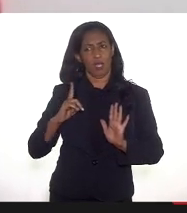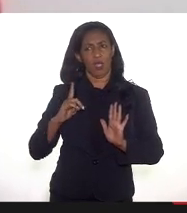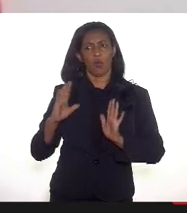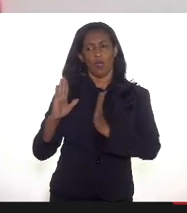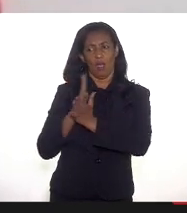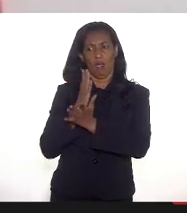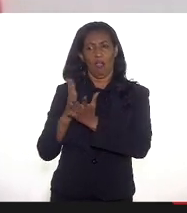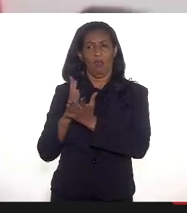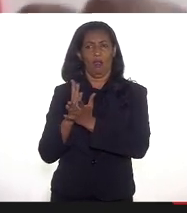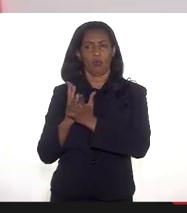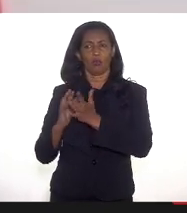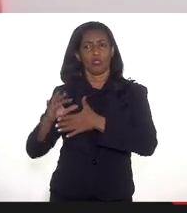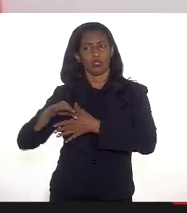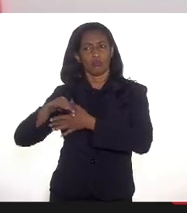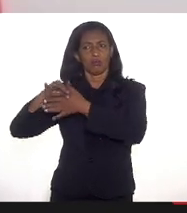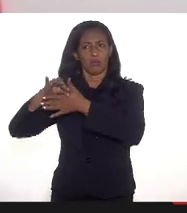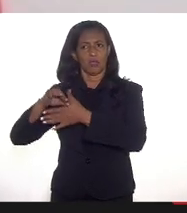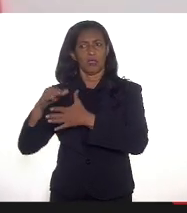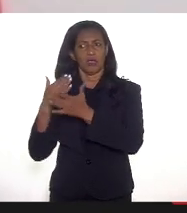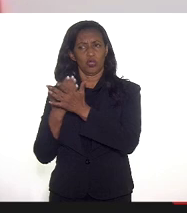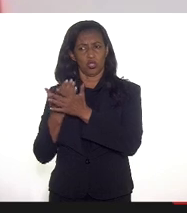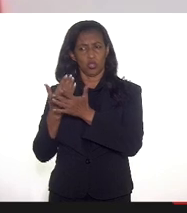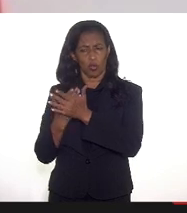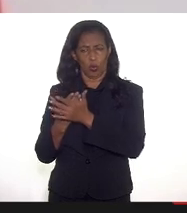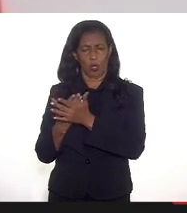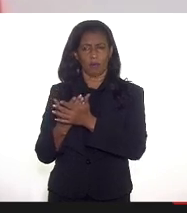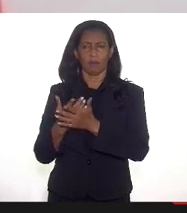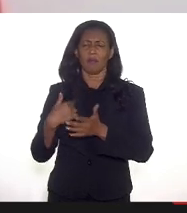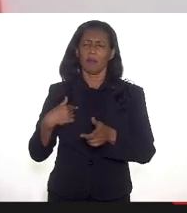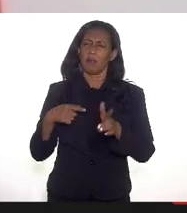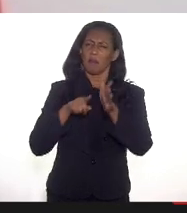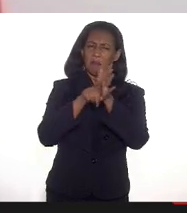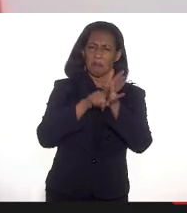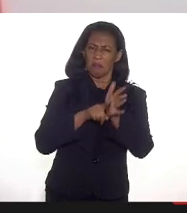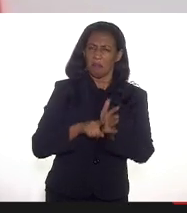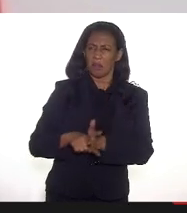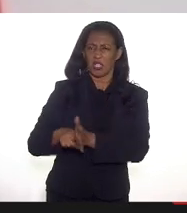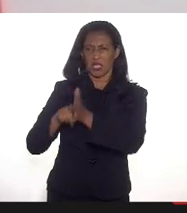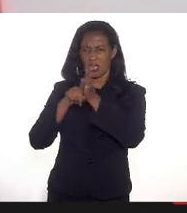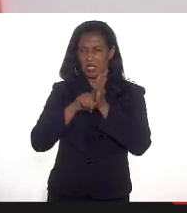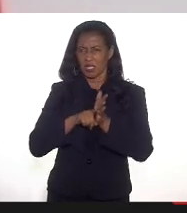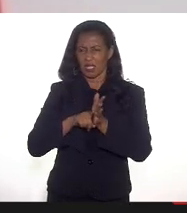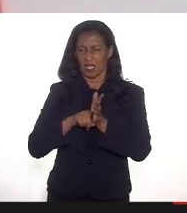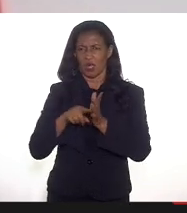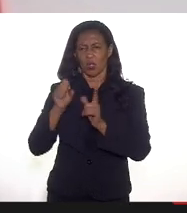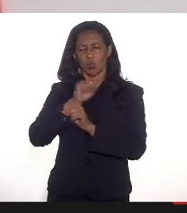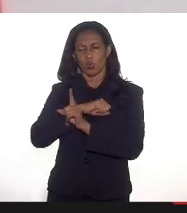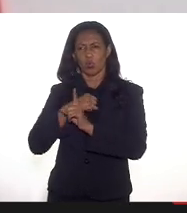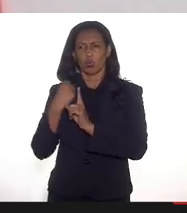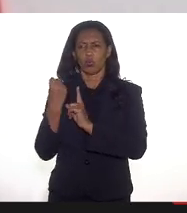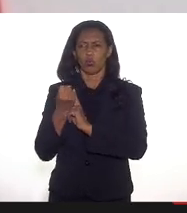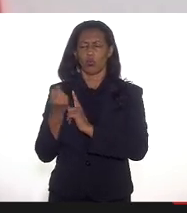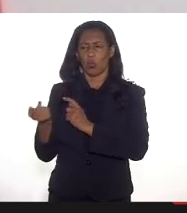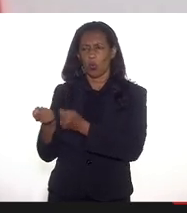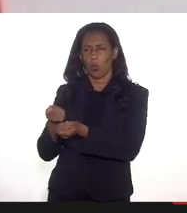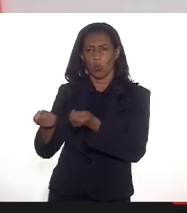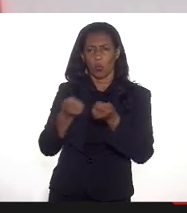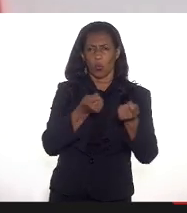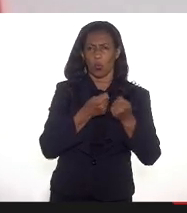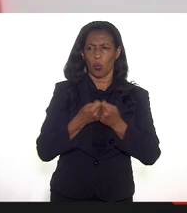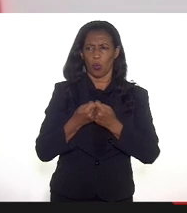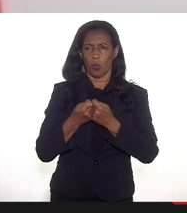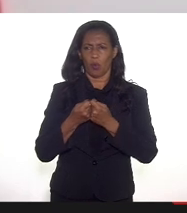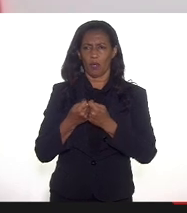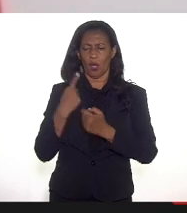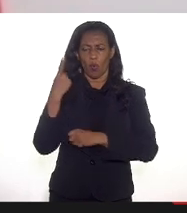denúncias. Gostaríamos de saber também se houve pesquisa socioeconômica feita pela FAETEC para avaliar as reais condições dos alunos um ano